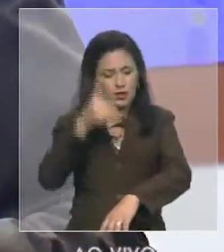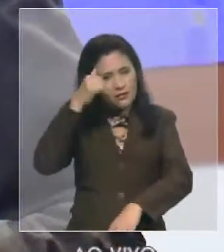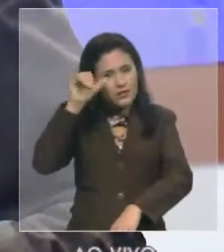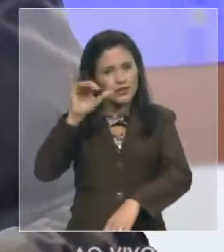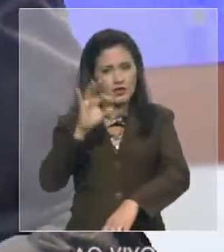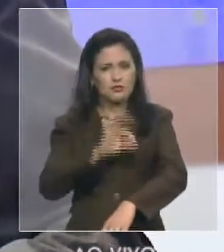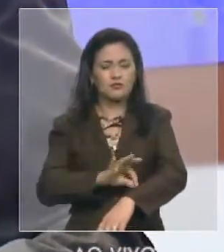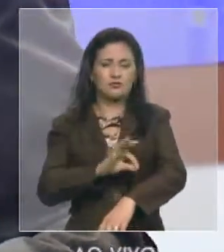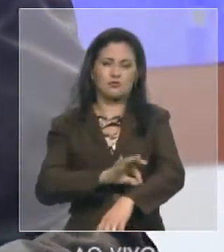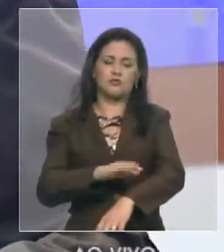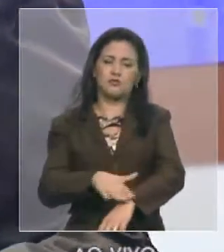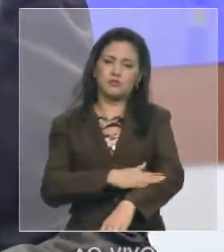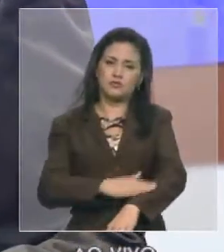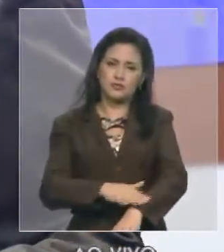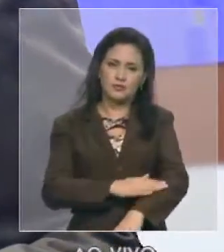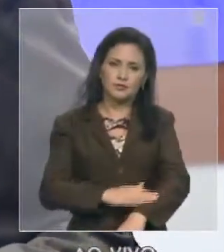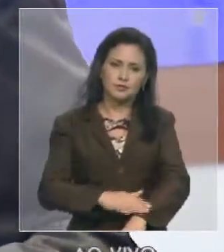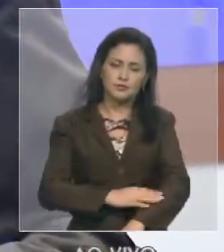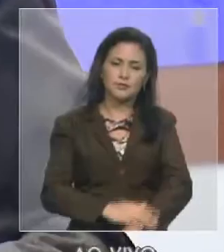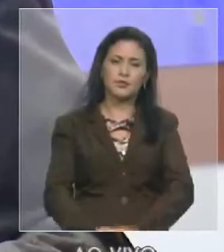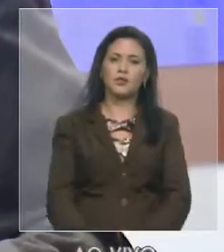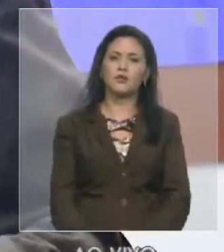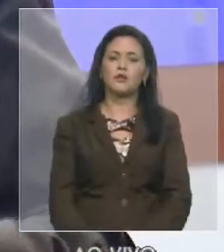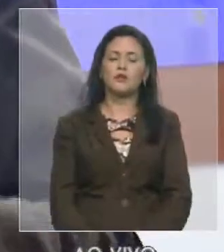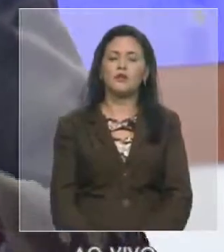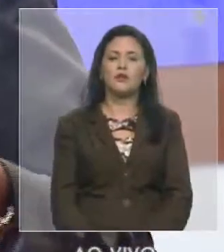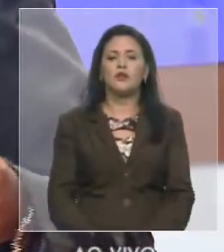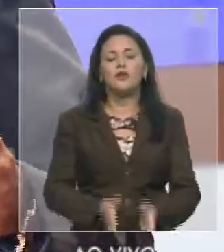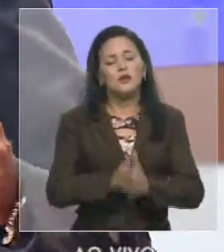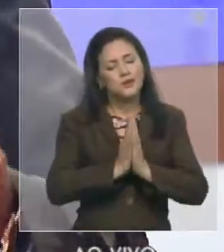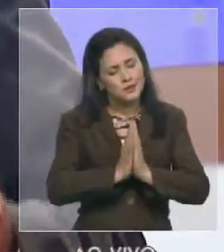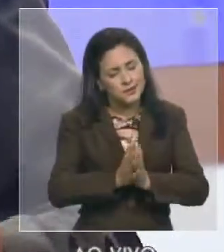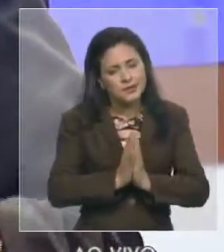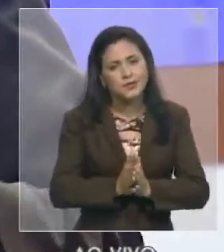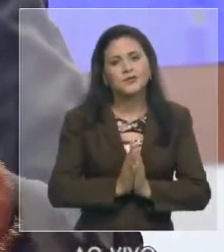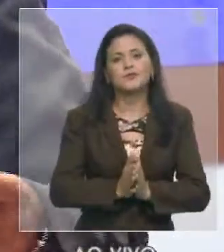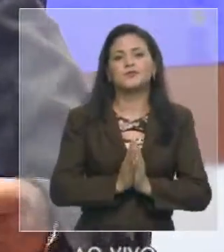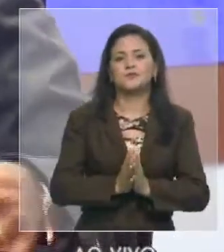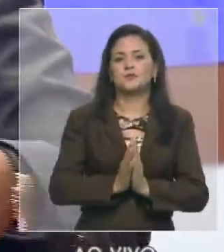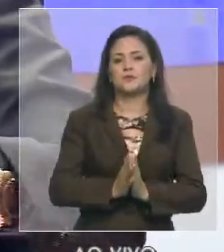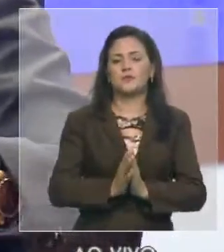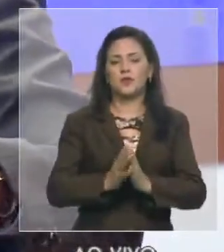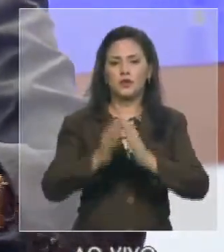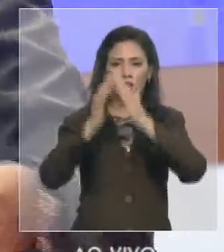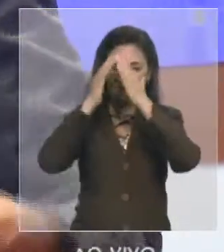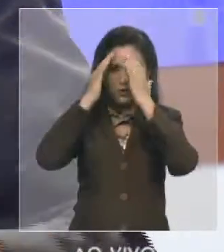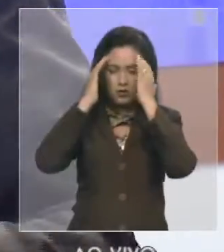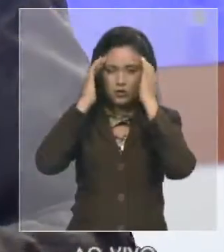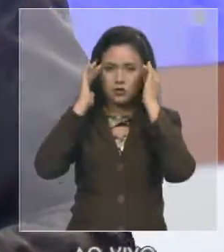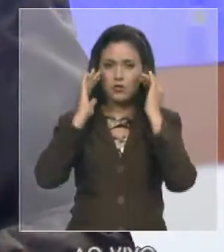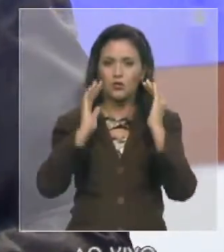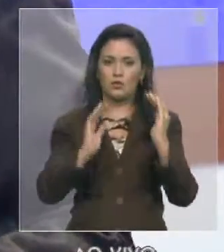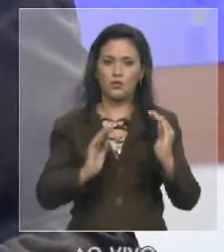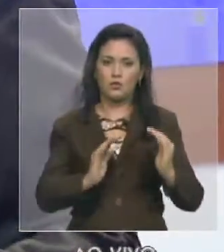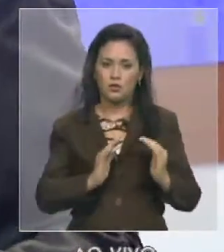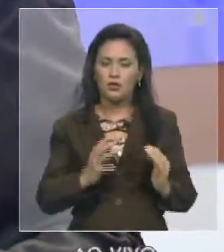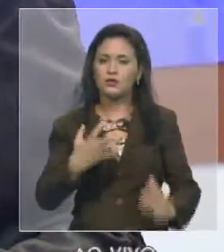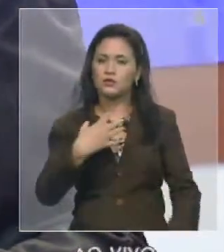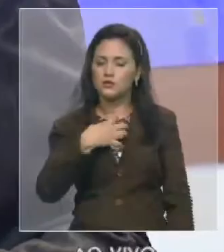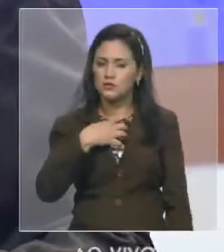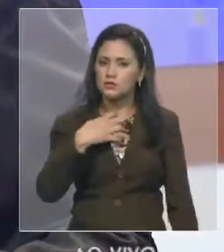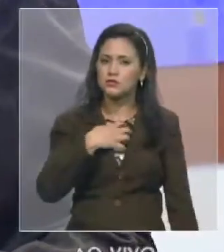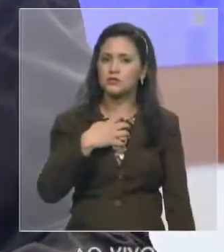Então, faço esse apelo, que ele tenha essa hombridade, tenha essa honradez, tenha essa sensibilidade